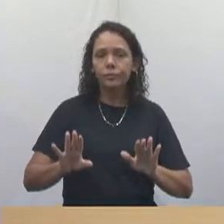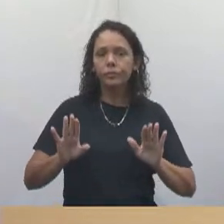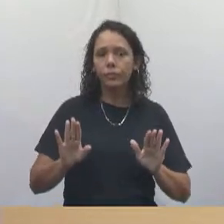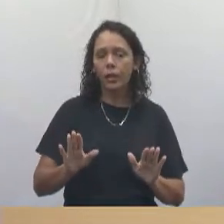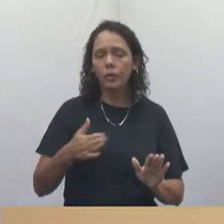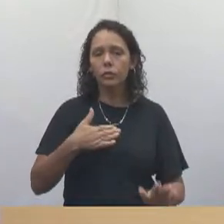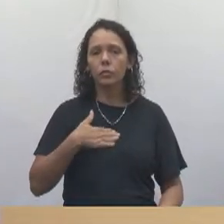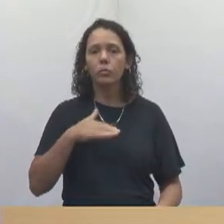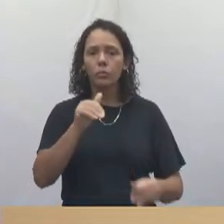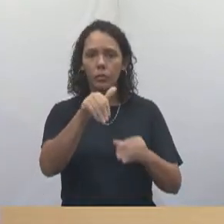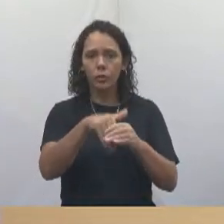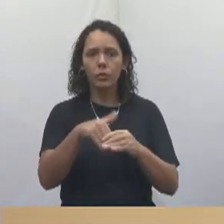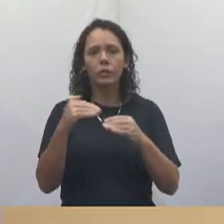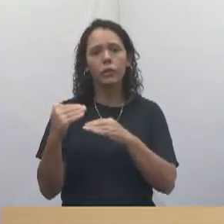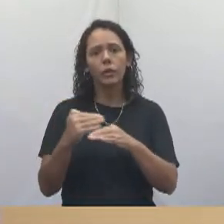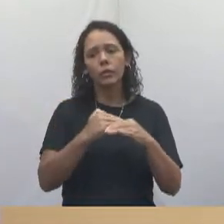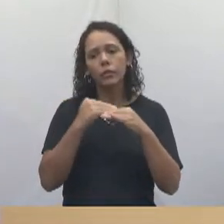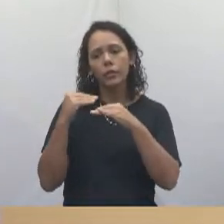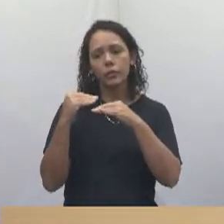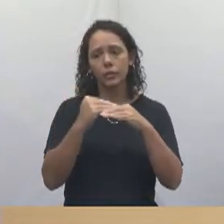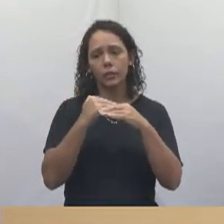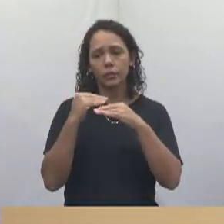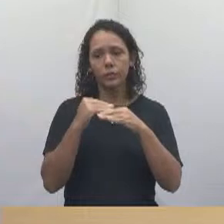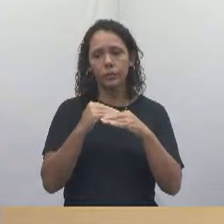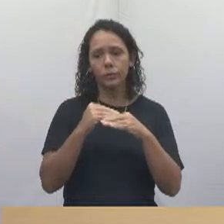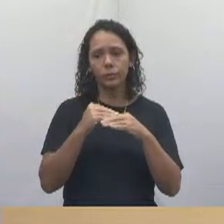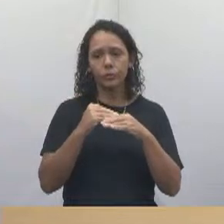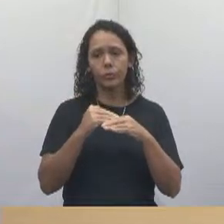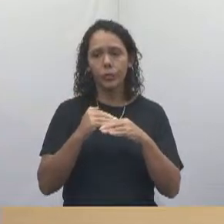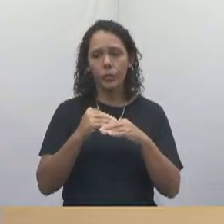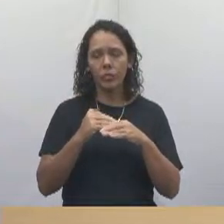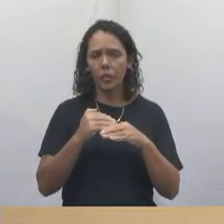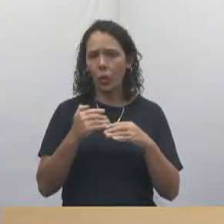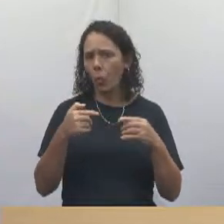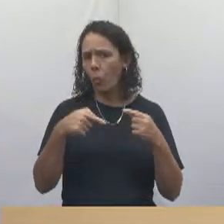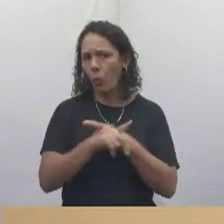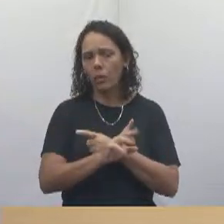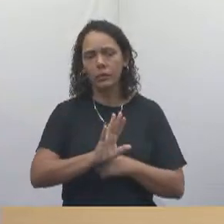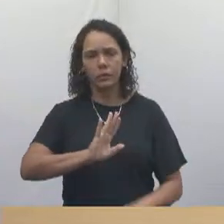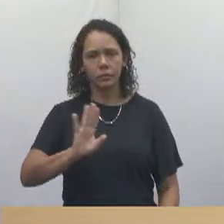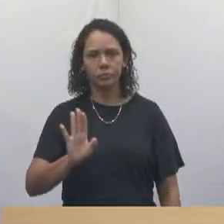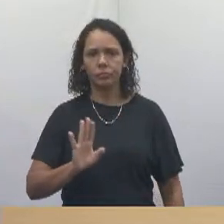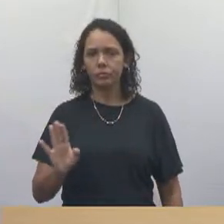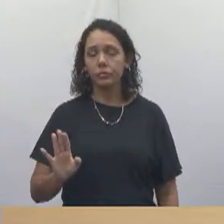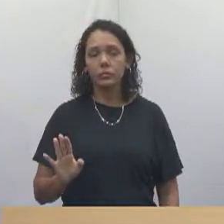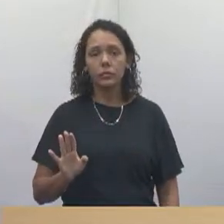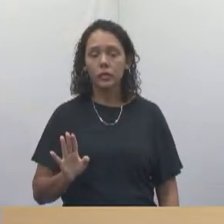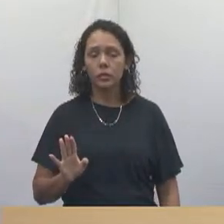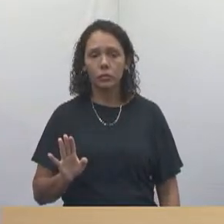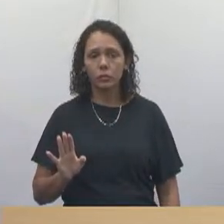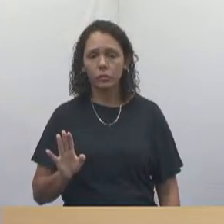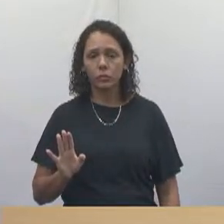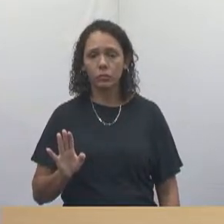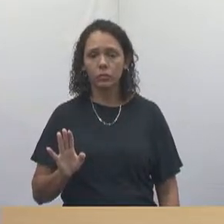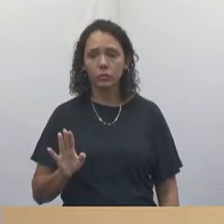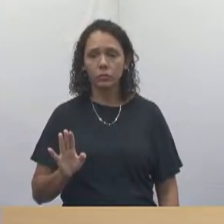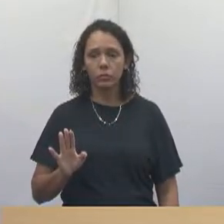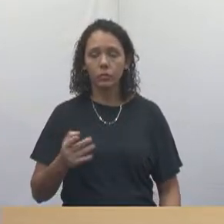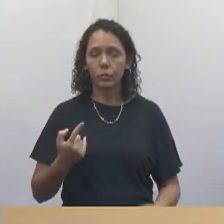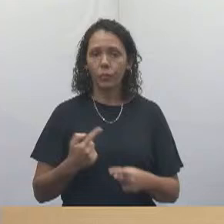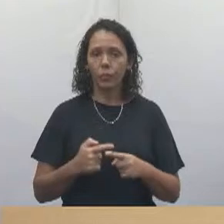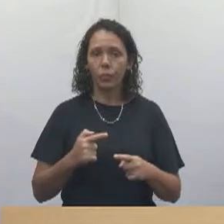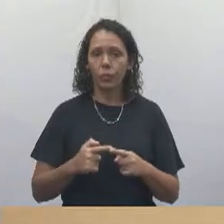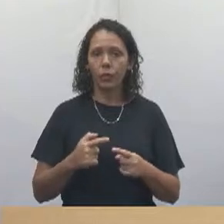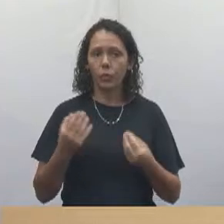meu voto favorável e não serei contra, porque quem sou eu para ser contra